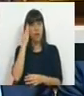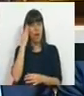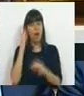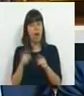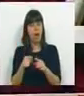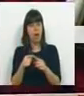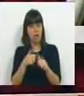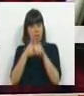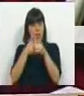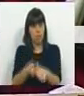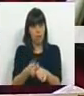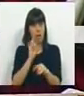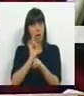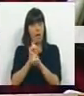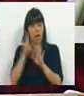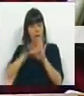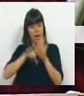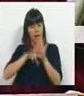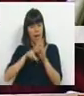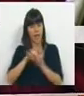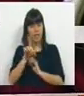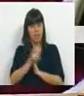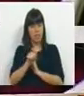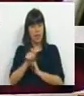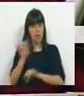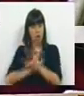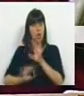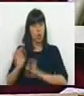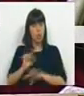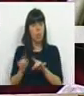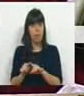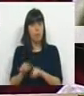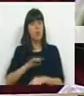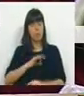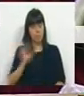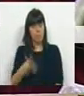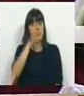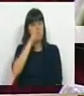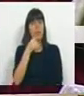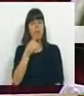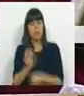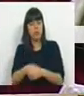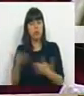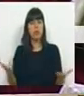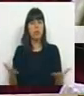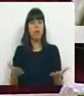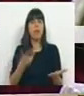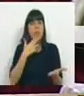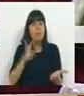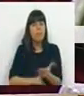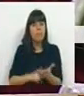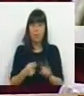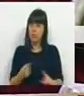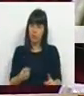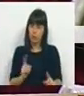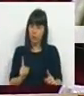considerava de acordo com as regras do semestre europeu, o Sr. Primeiro-Ministro disse que sim. Afinal,